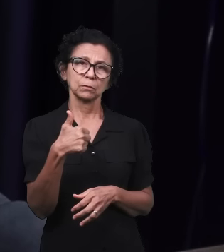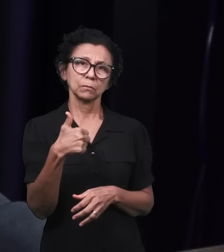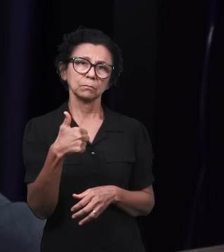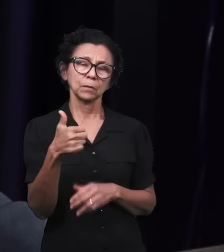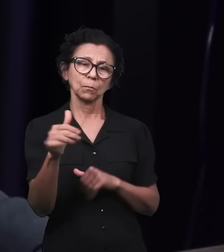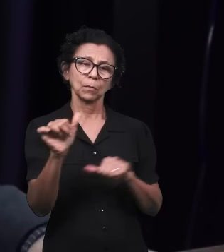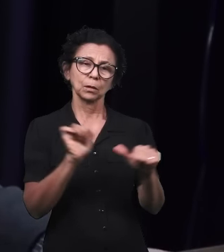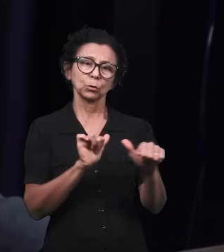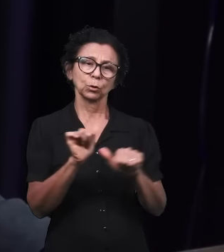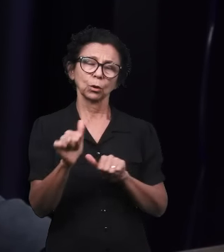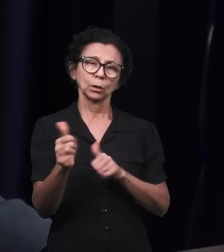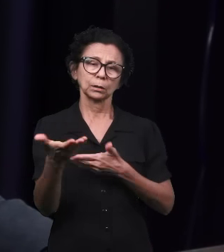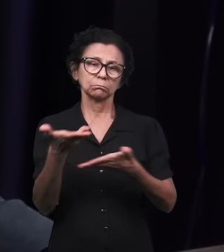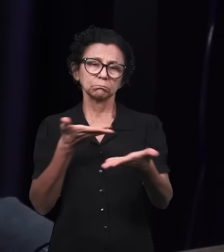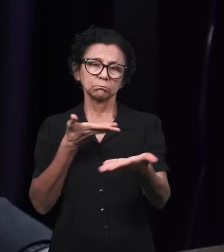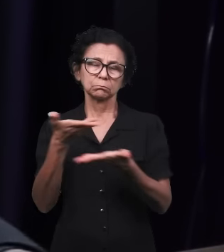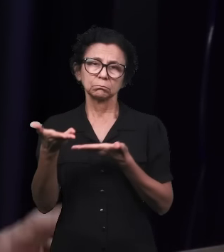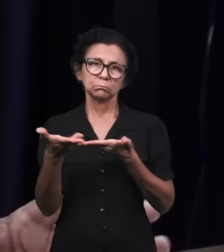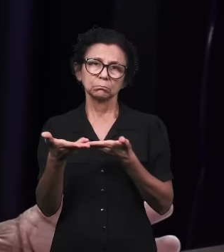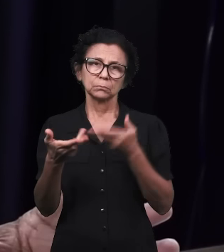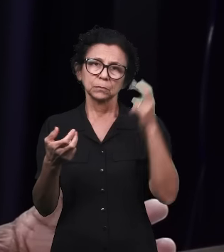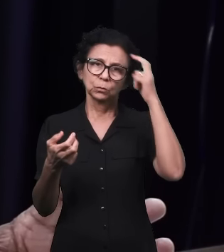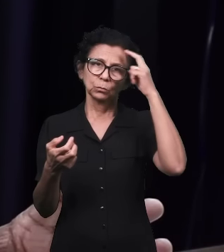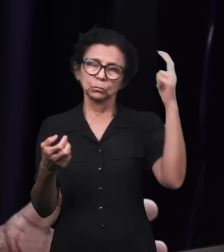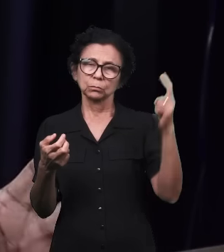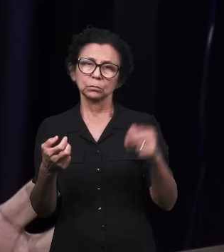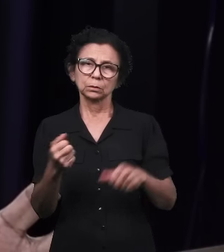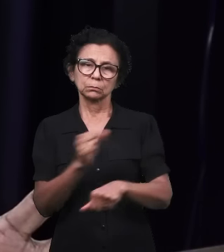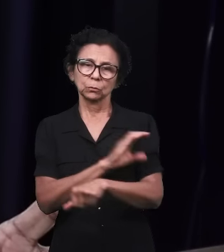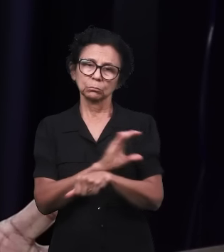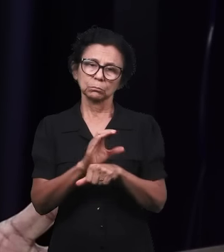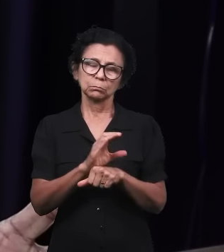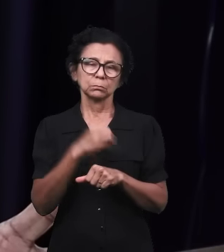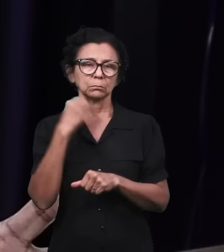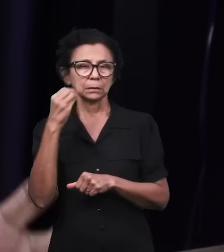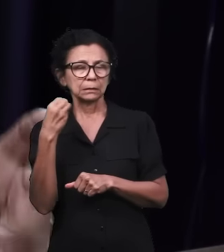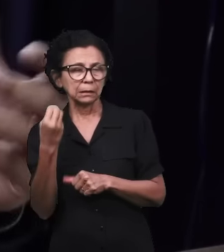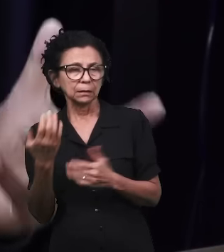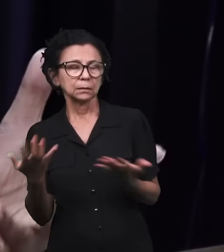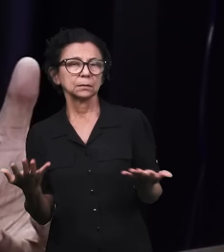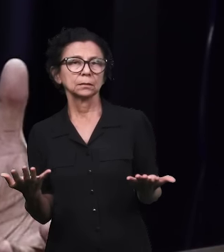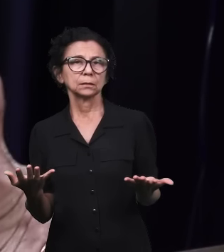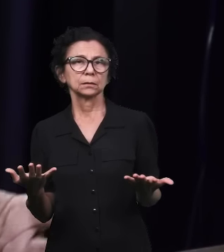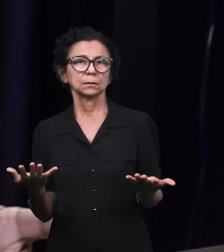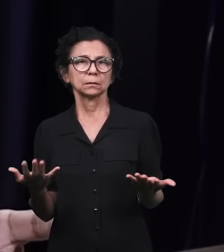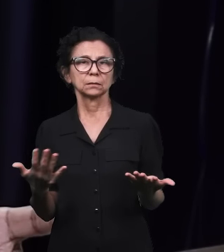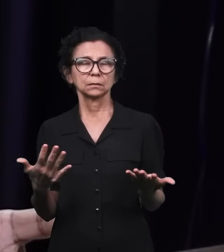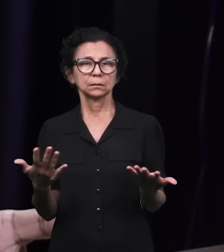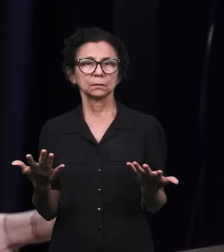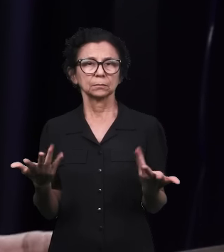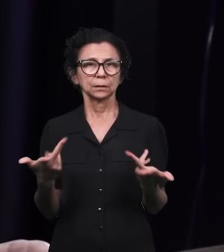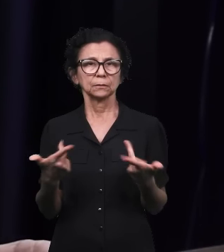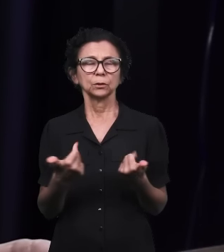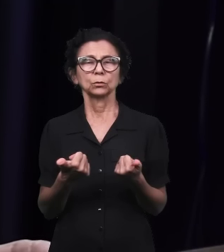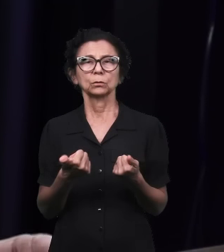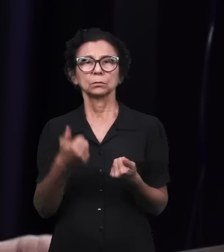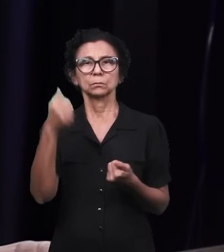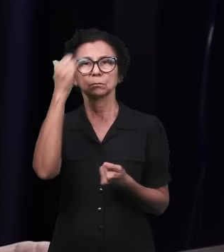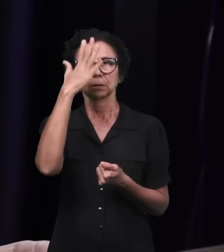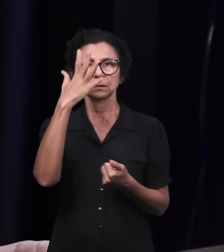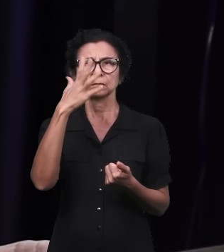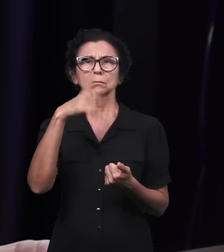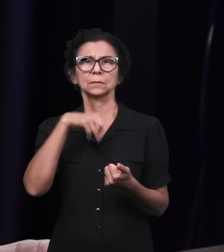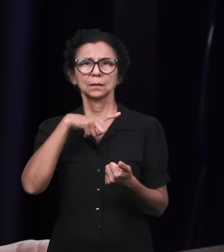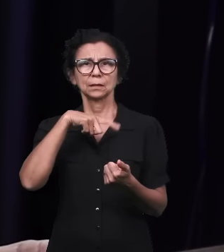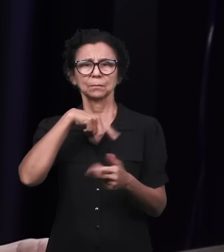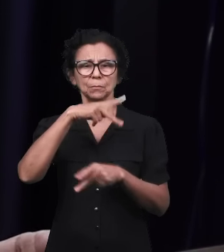troca de experiência, de vivência, isso é maravilhoso. O Brasil é um exemplo disso, dessa mistura. Mas quando nós falamos da